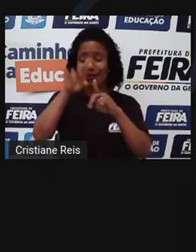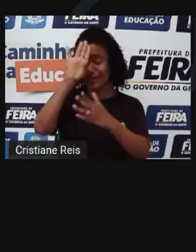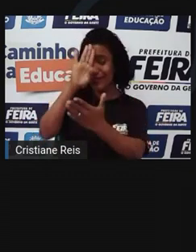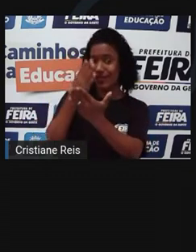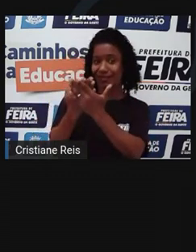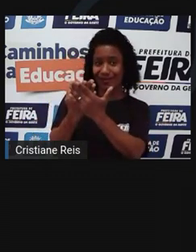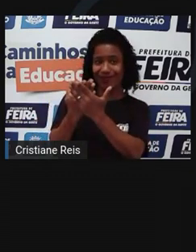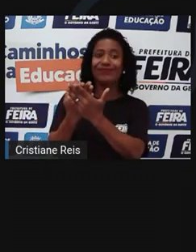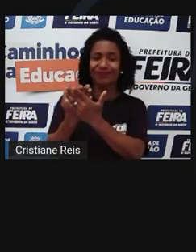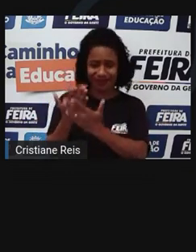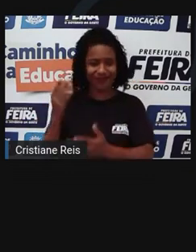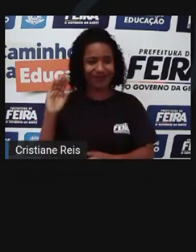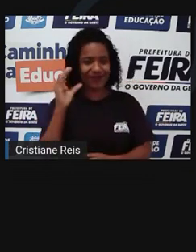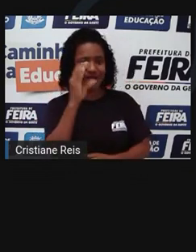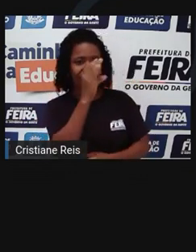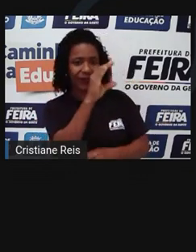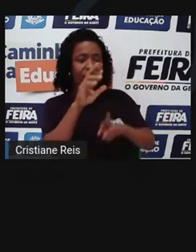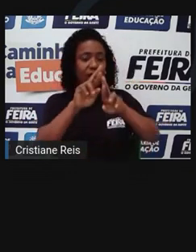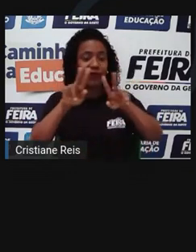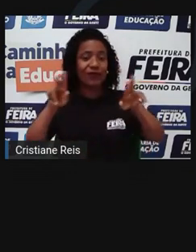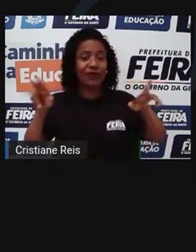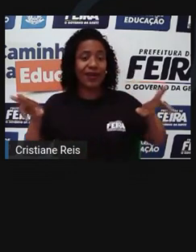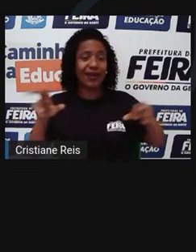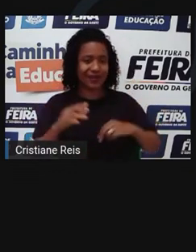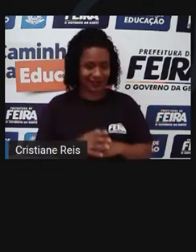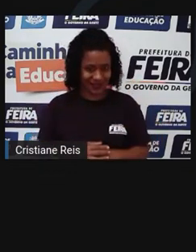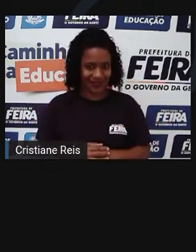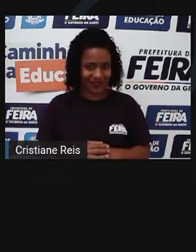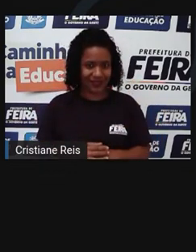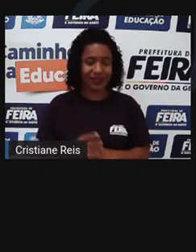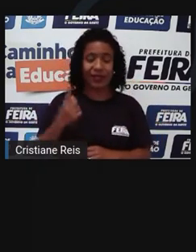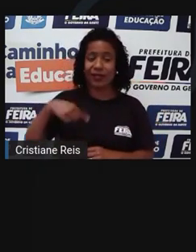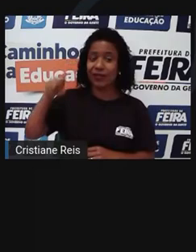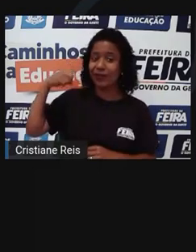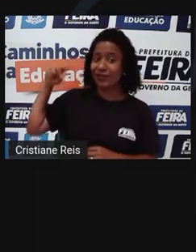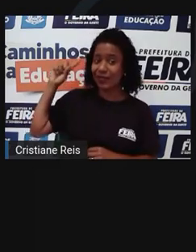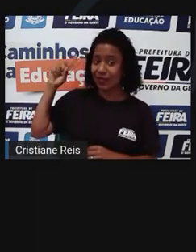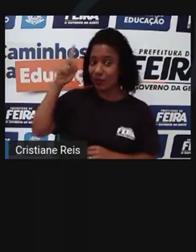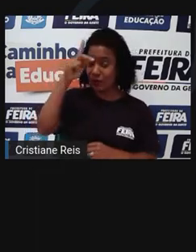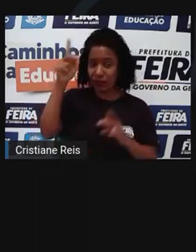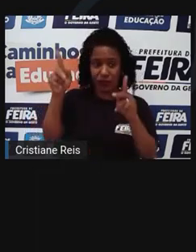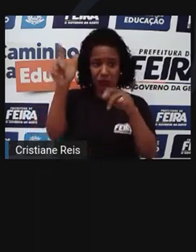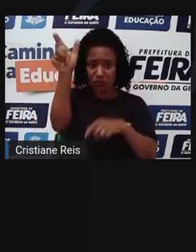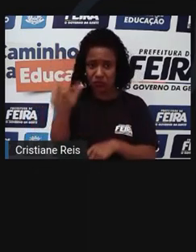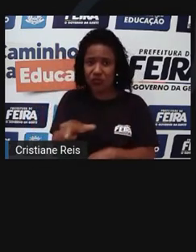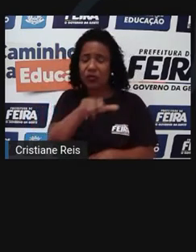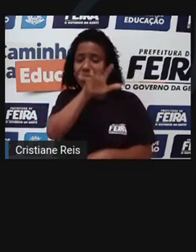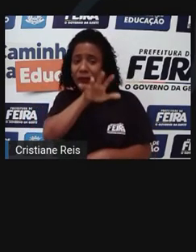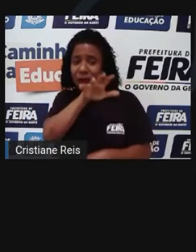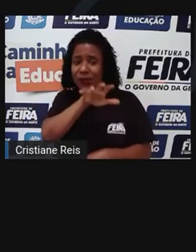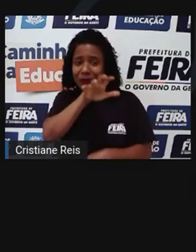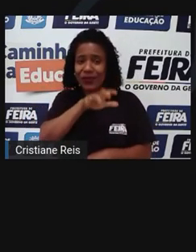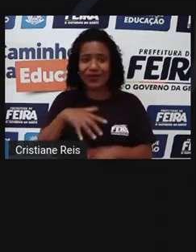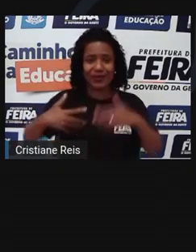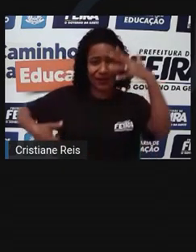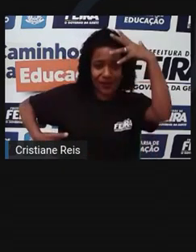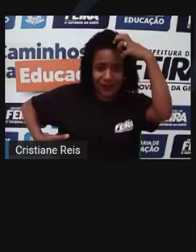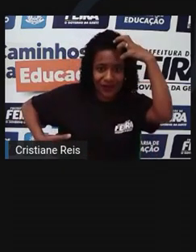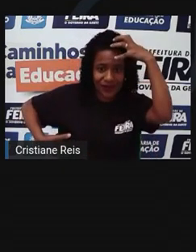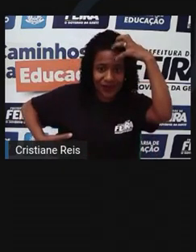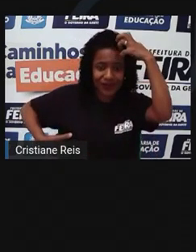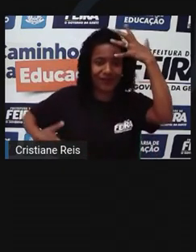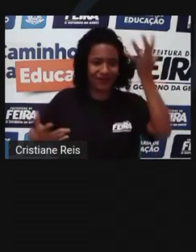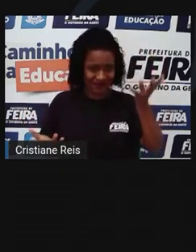ficções. A ficção nos permitiu um nível de organização não vislumbrado até então em qualquer outra espécie. Ela fez com que indivíduos que não conheciam uns aos